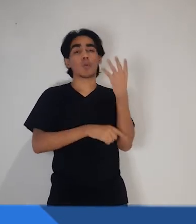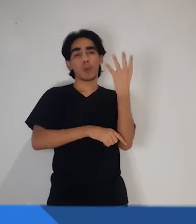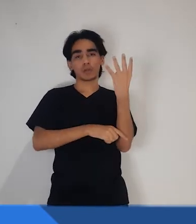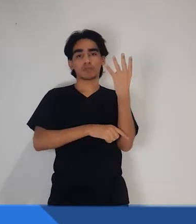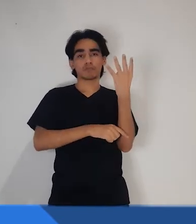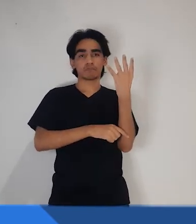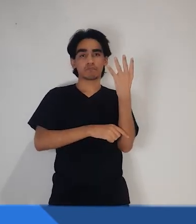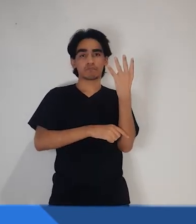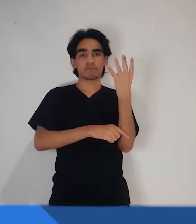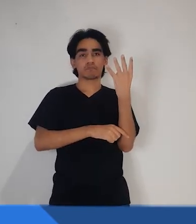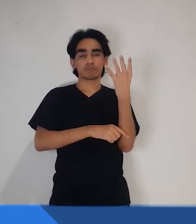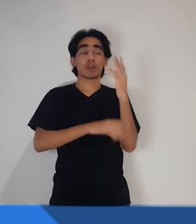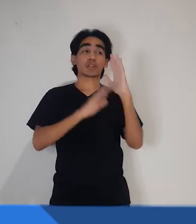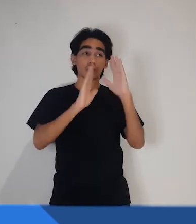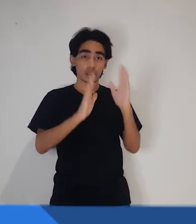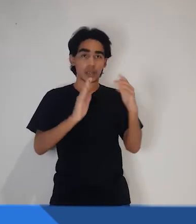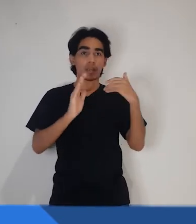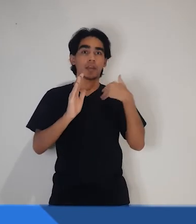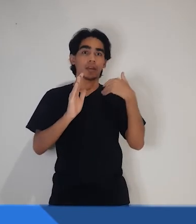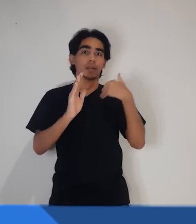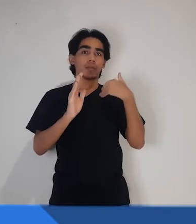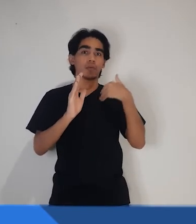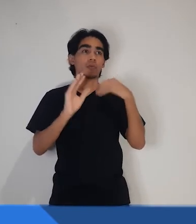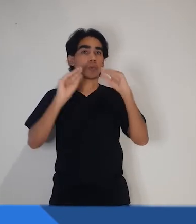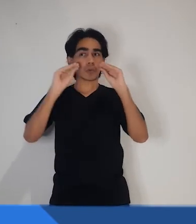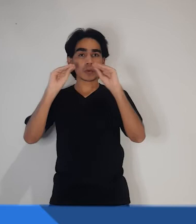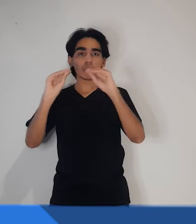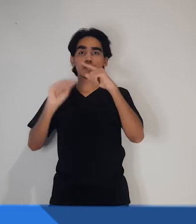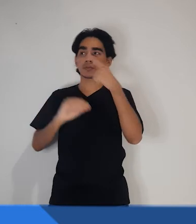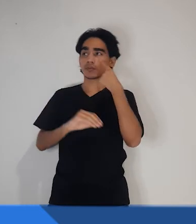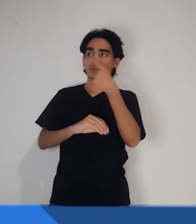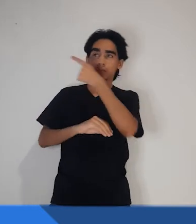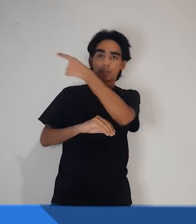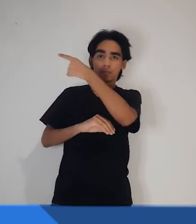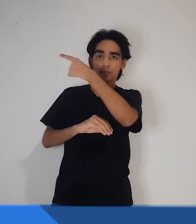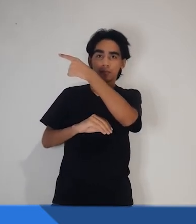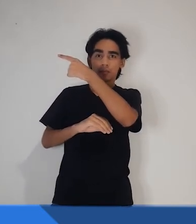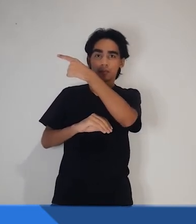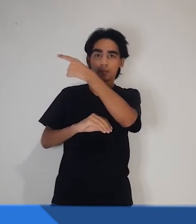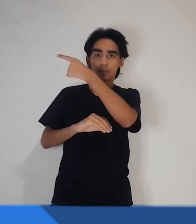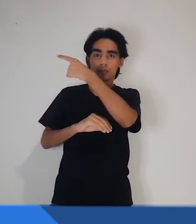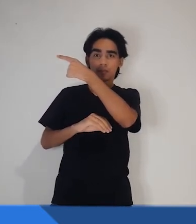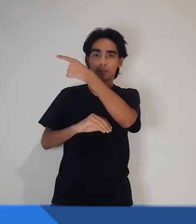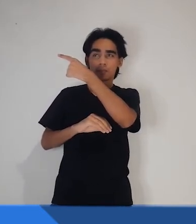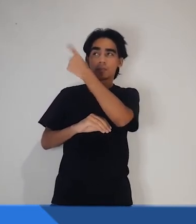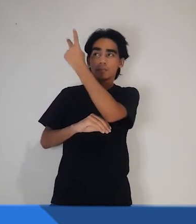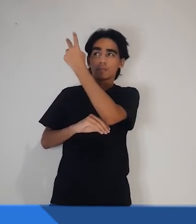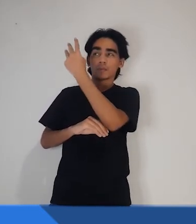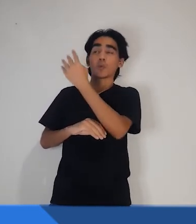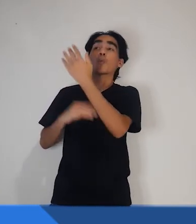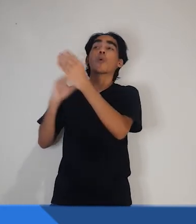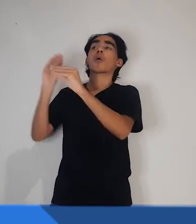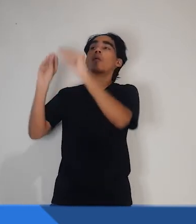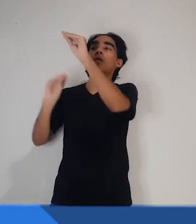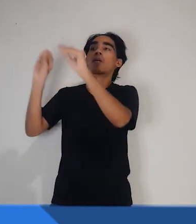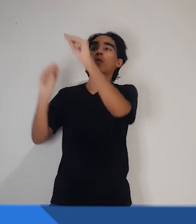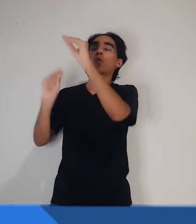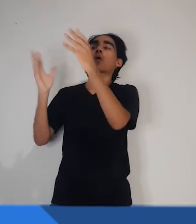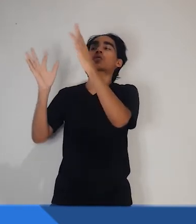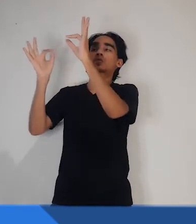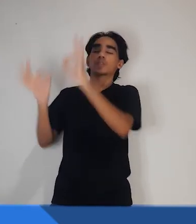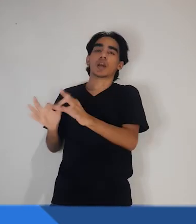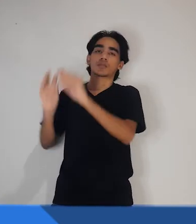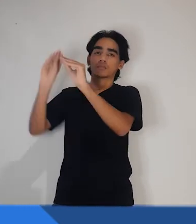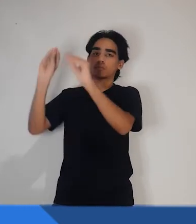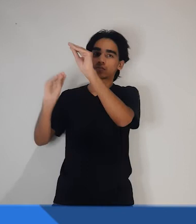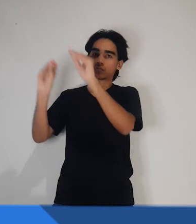4. Aqui eu já coloquei na ordem que eu quero que apareça. Acredito, né? Permissões, vamos testar